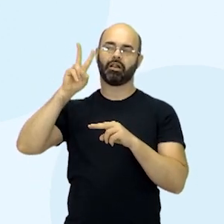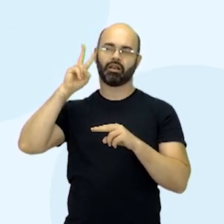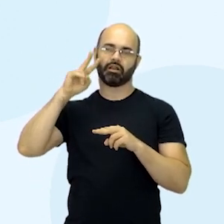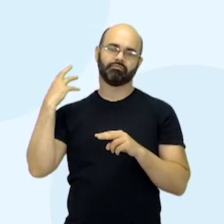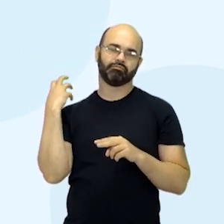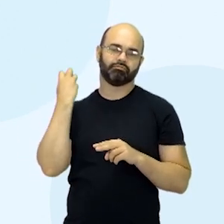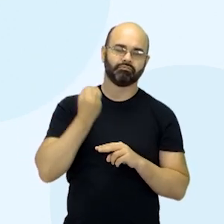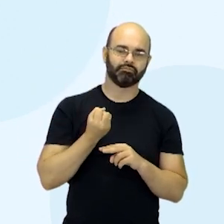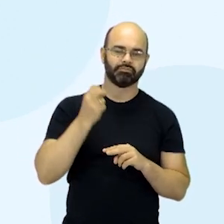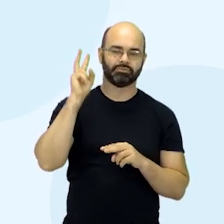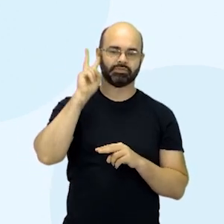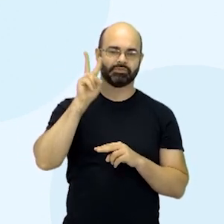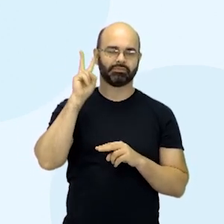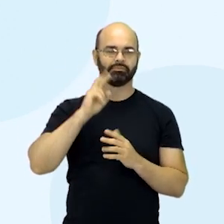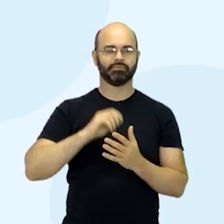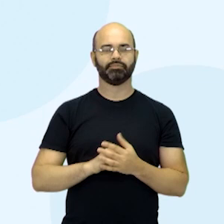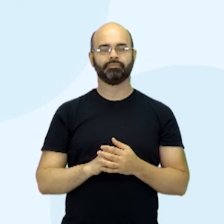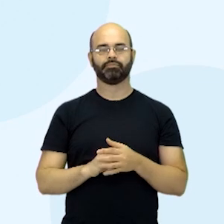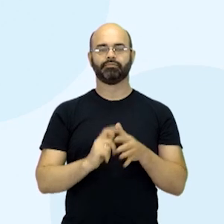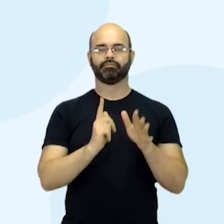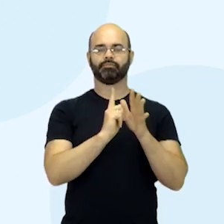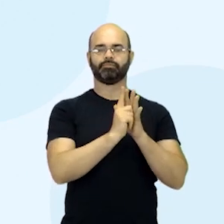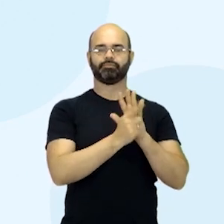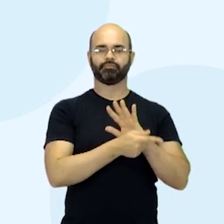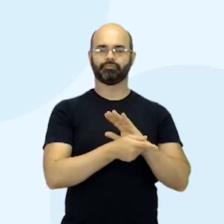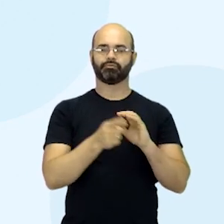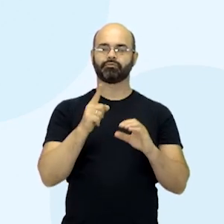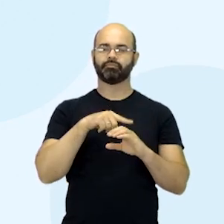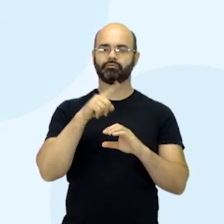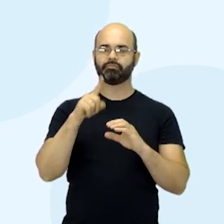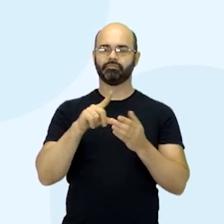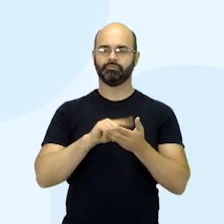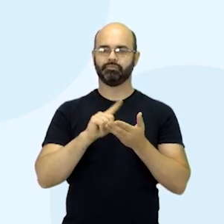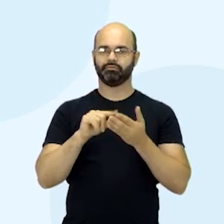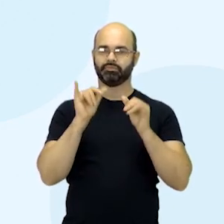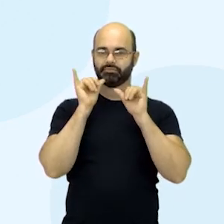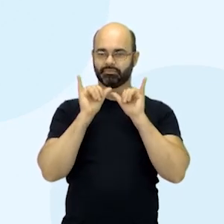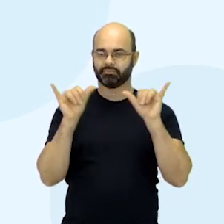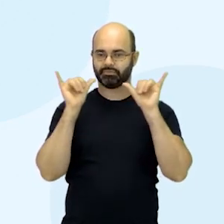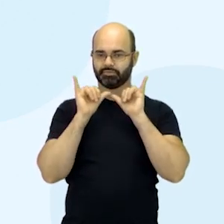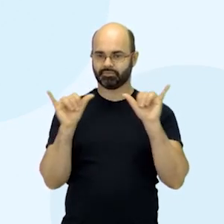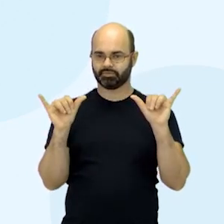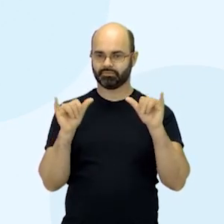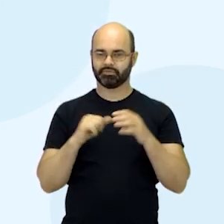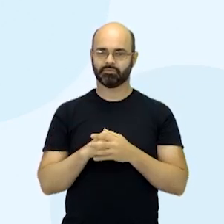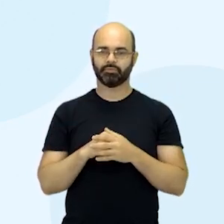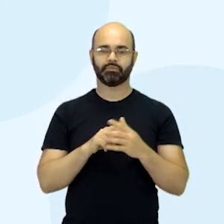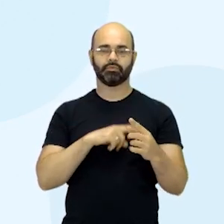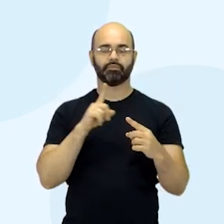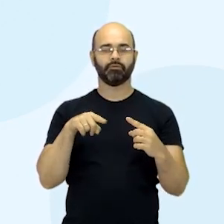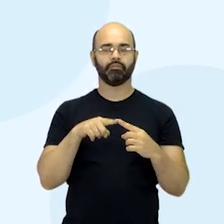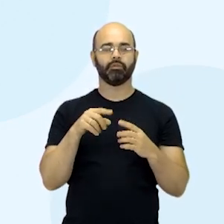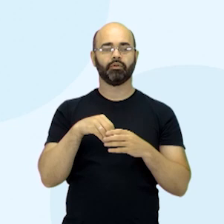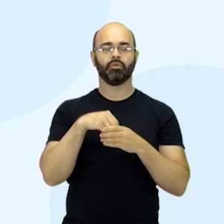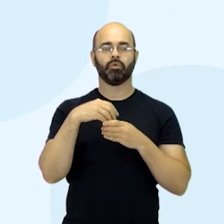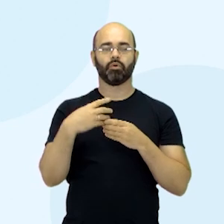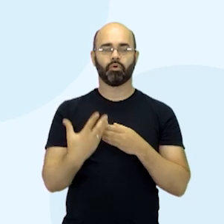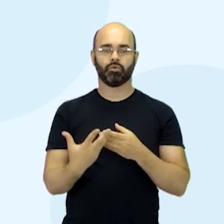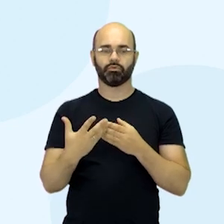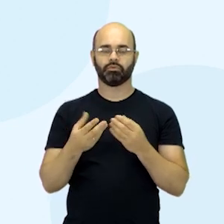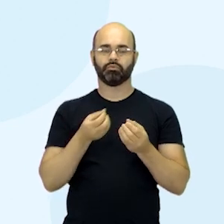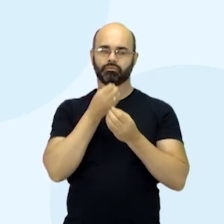lembrá-los, né, o gênero de divulgação, artigo de divulgação científica, né, ele tem como objetivo de transmitir conteúdos de